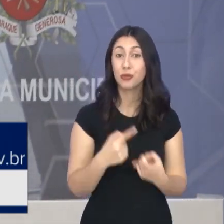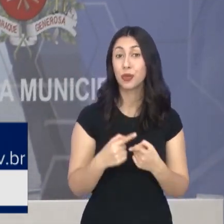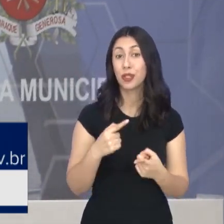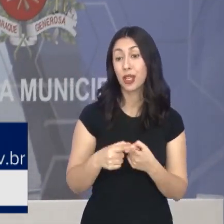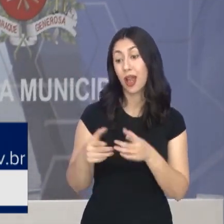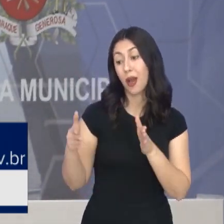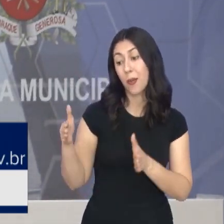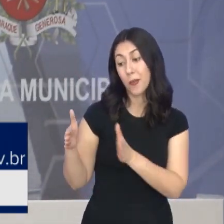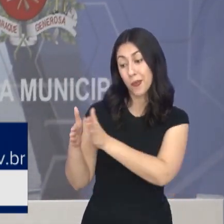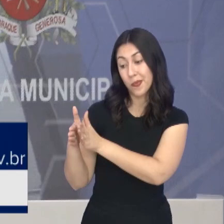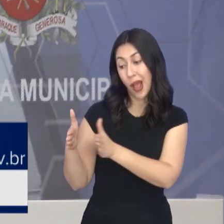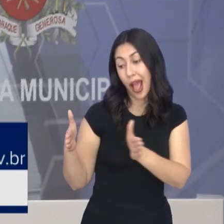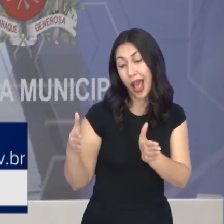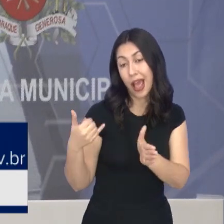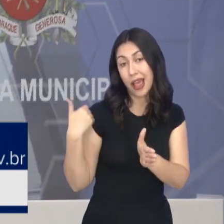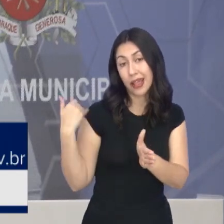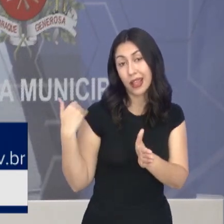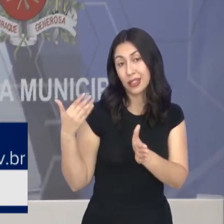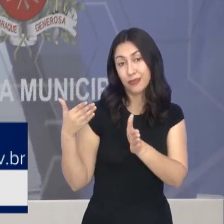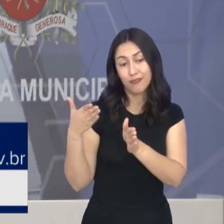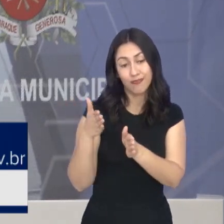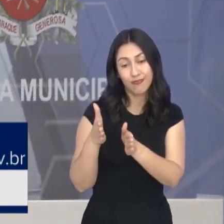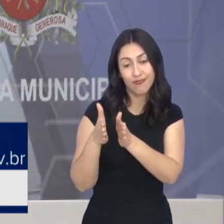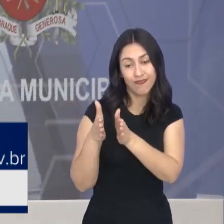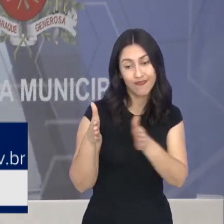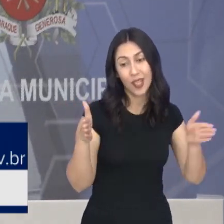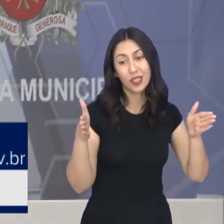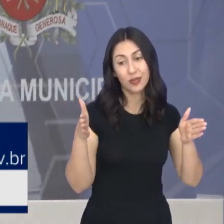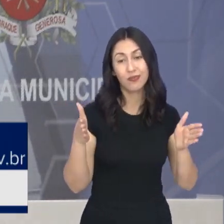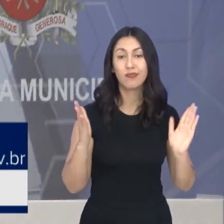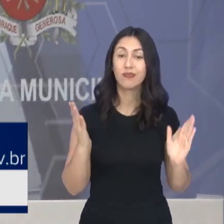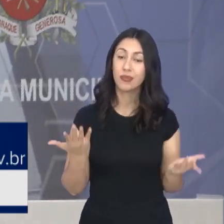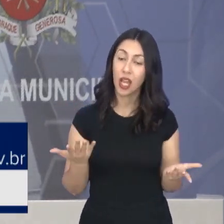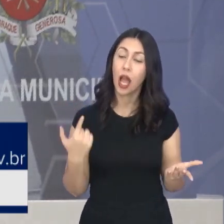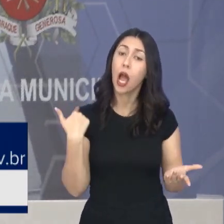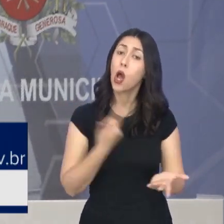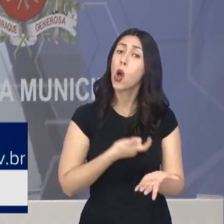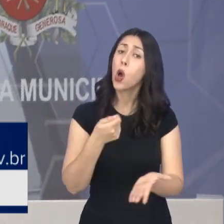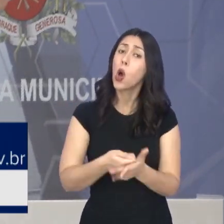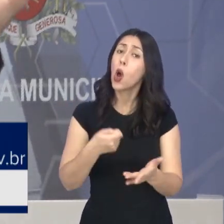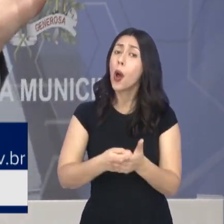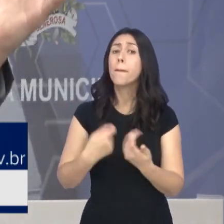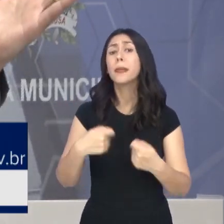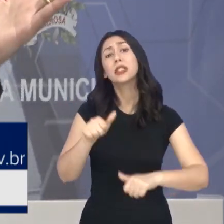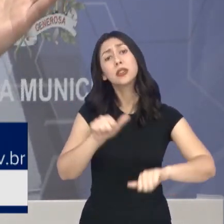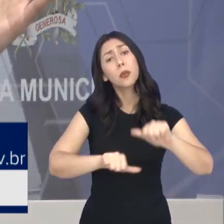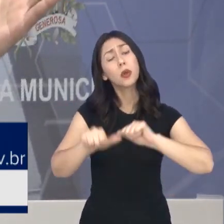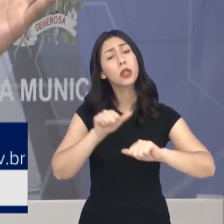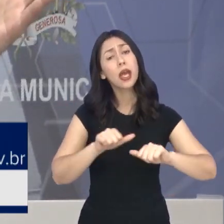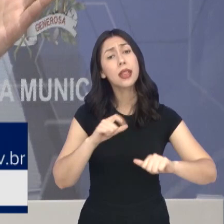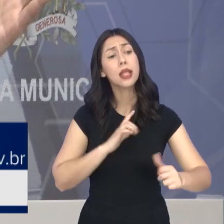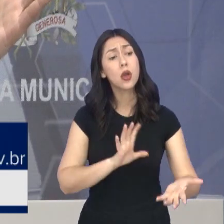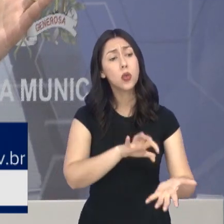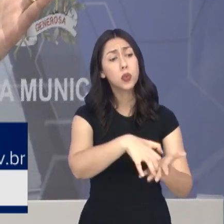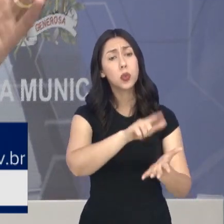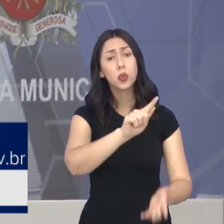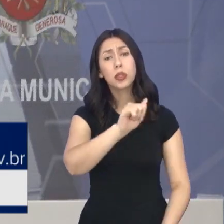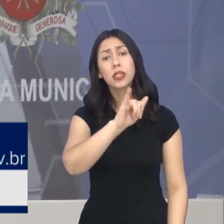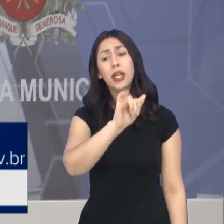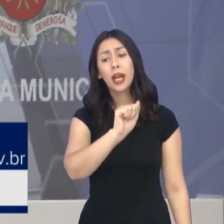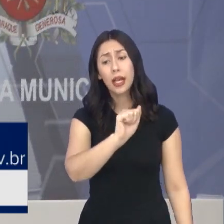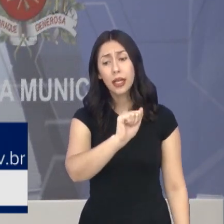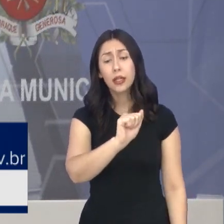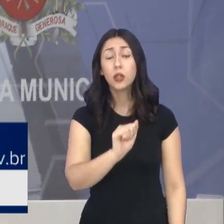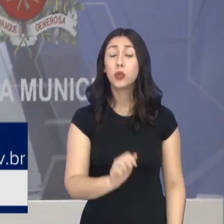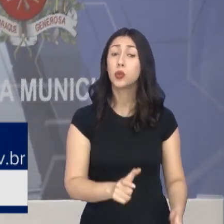do critério. Então a gente aqui cobra, né, solicitamos que isso mude, né? A gente tem o Gaia, depois de um bom tempo, né, sem